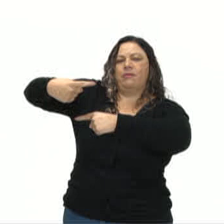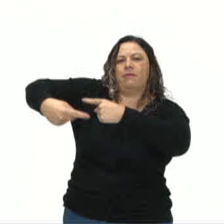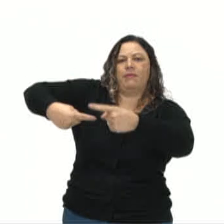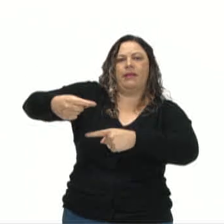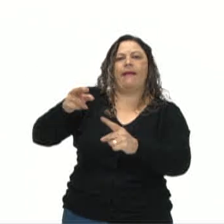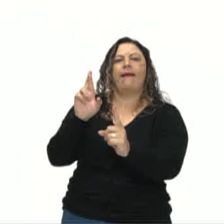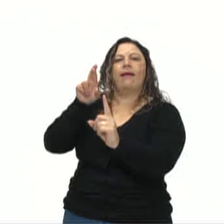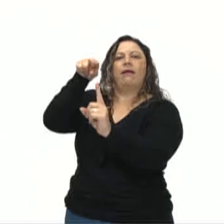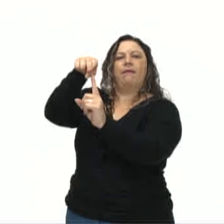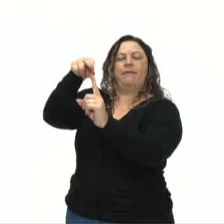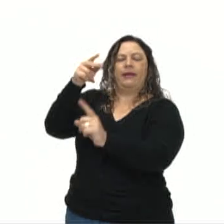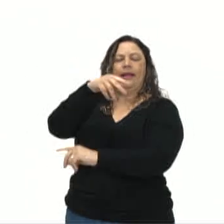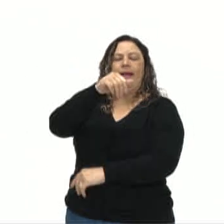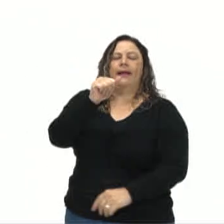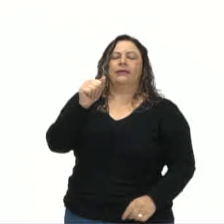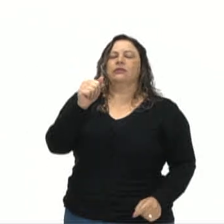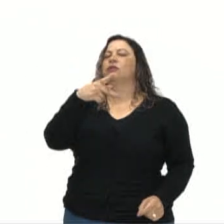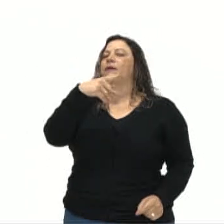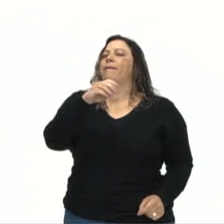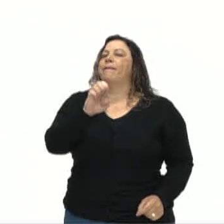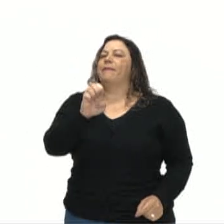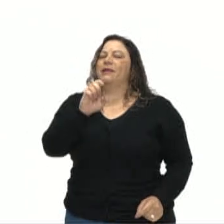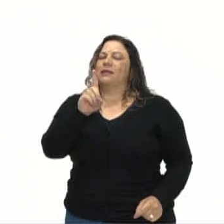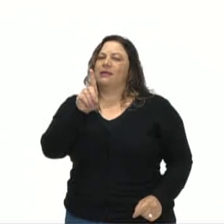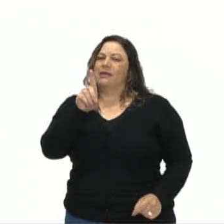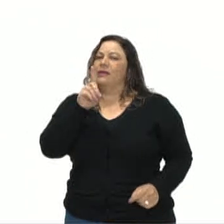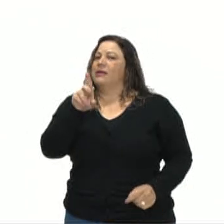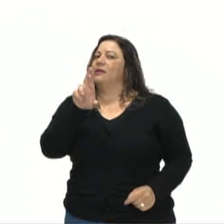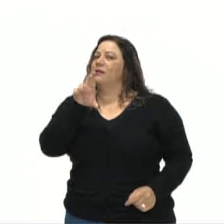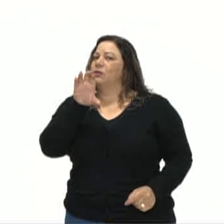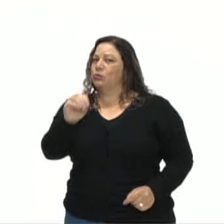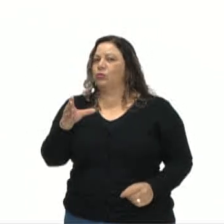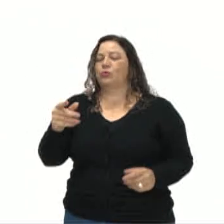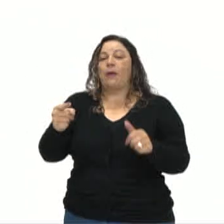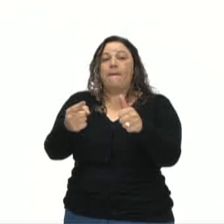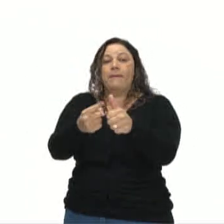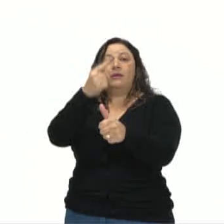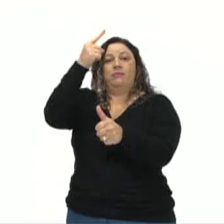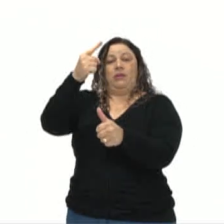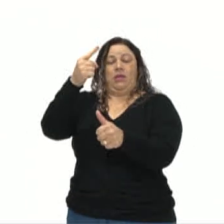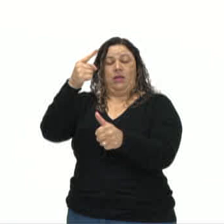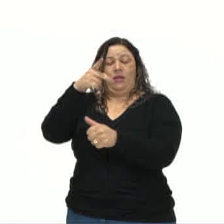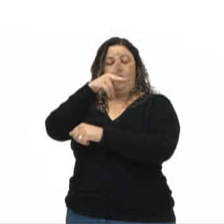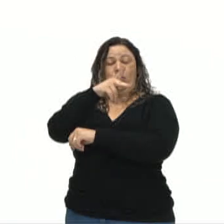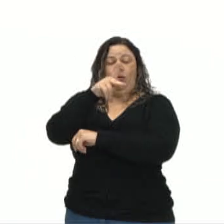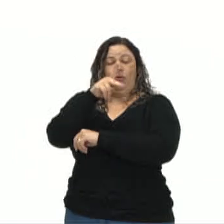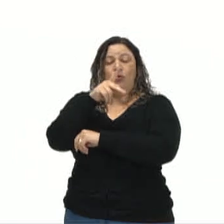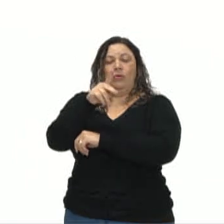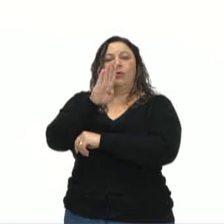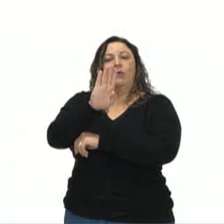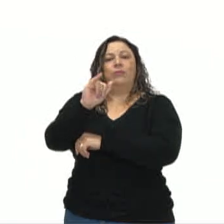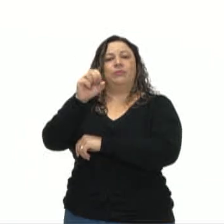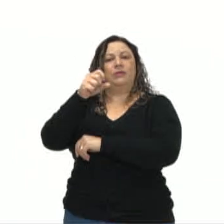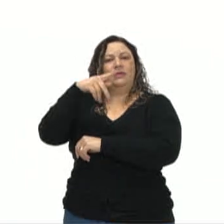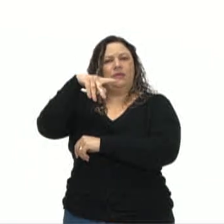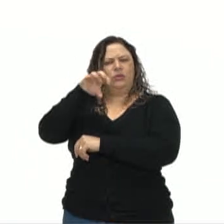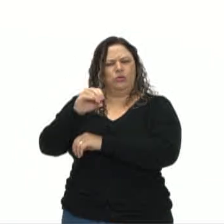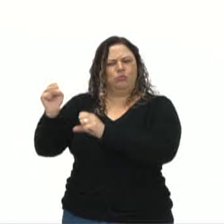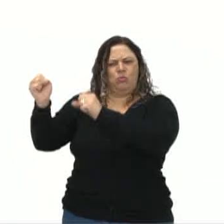né? Tido como o primeiro bispo de Roma. Ao longo da Idade Média, os papas adquiriram grande poder e